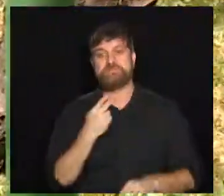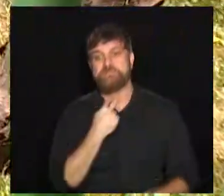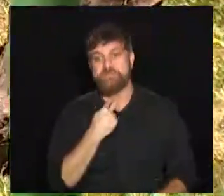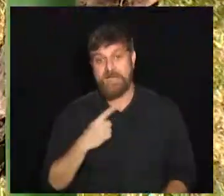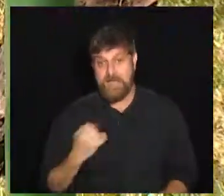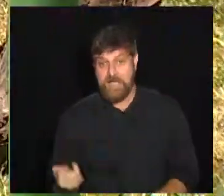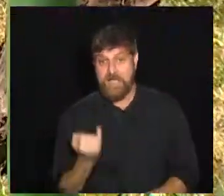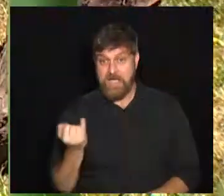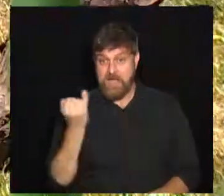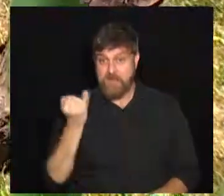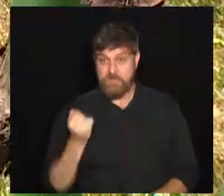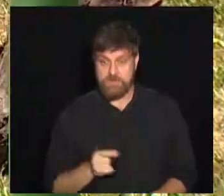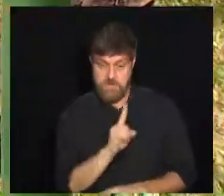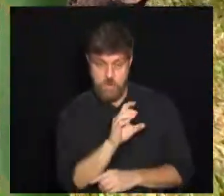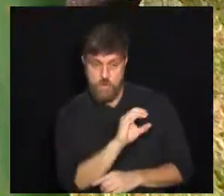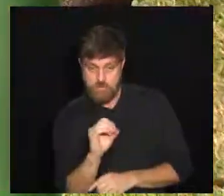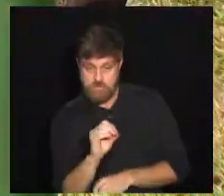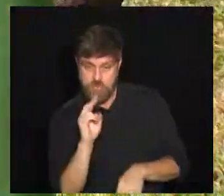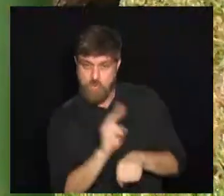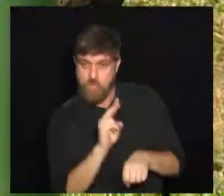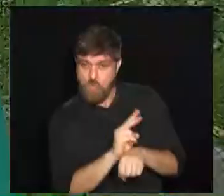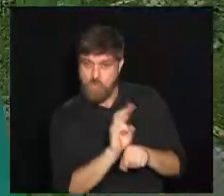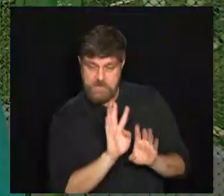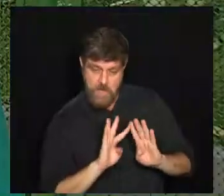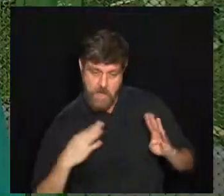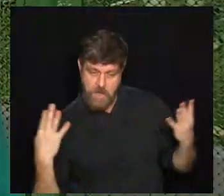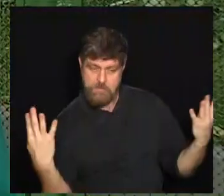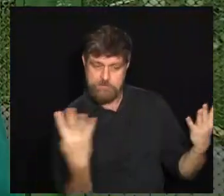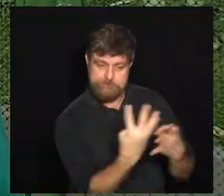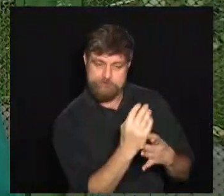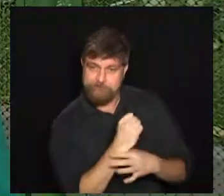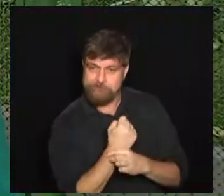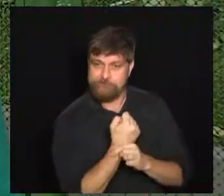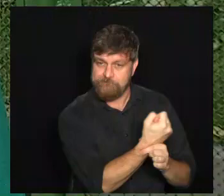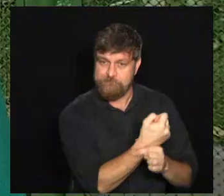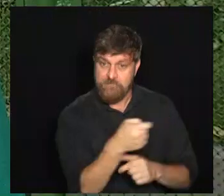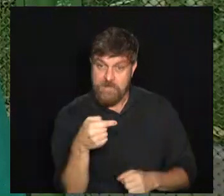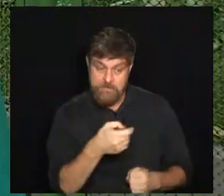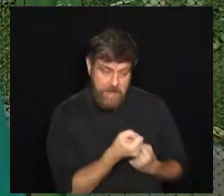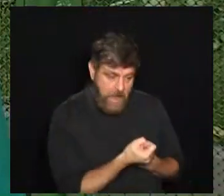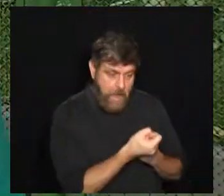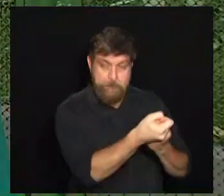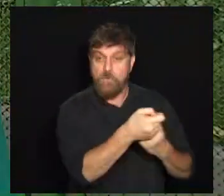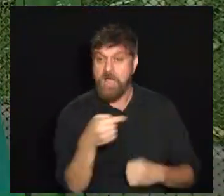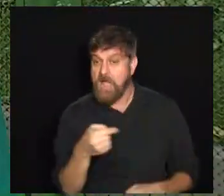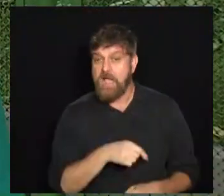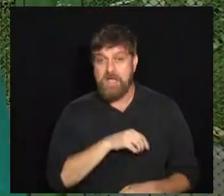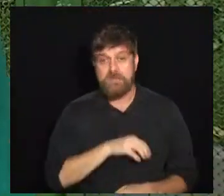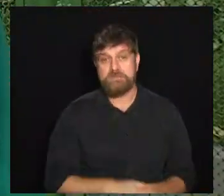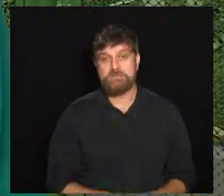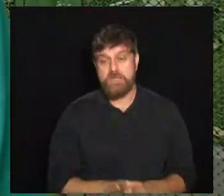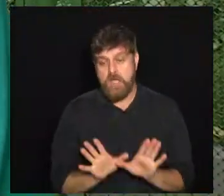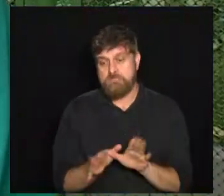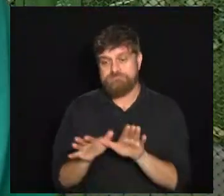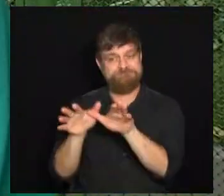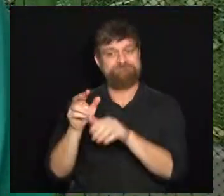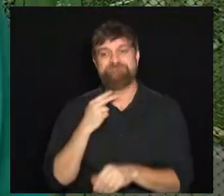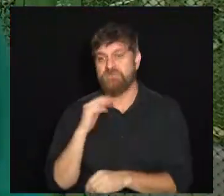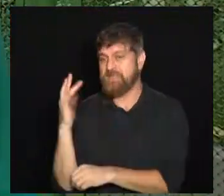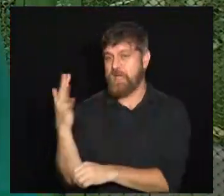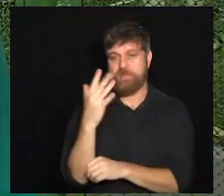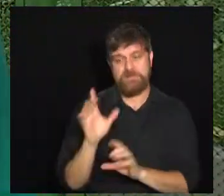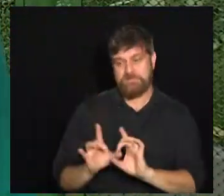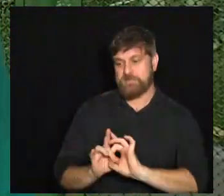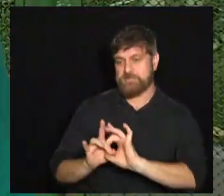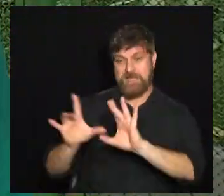a importância do zoológico em servir de refúgio, de abrigo para esses animais que não podem mais voltar para a natureza.